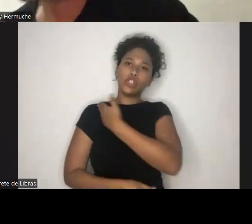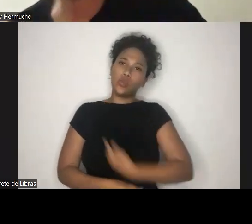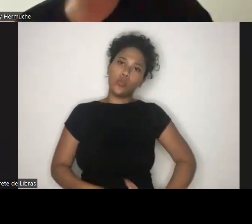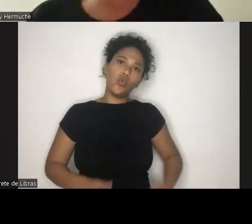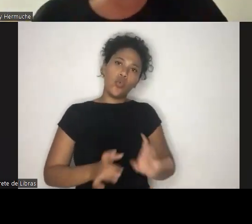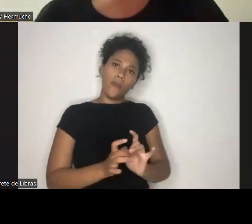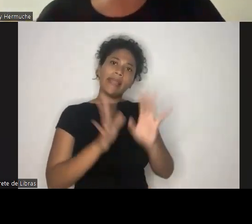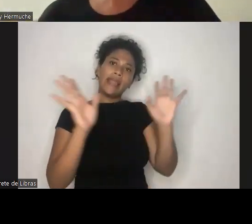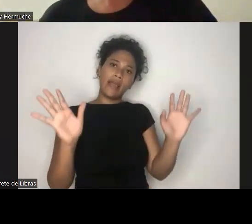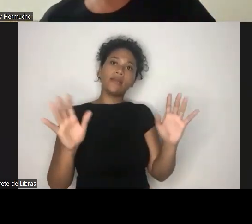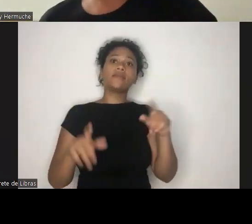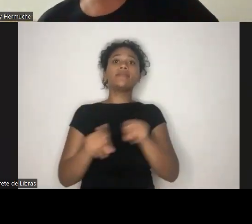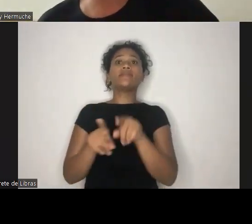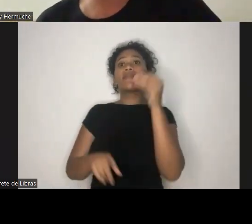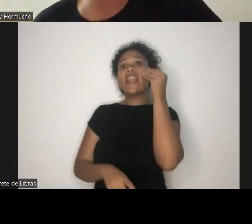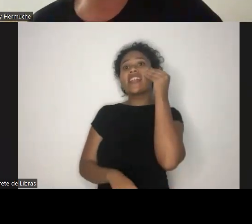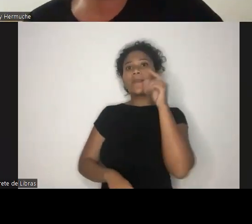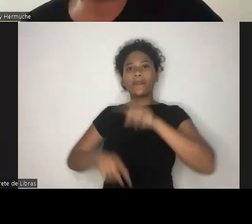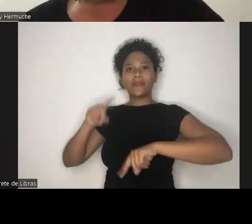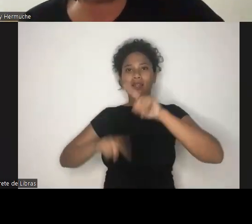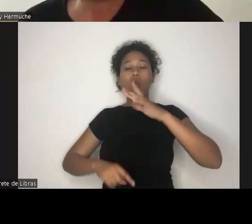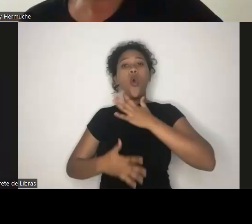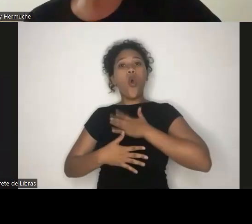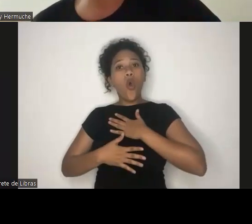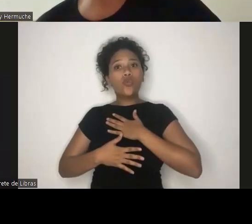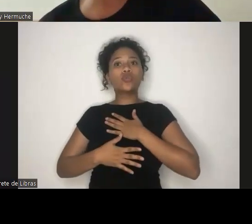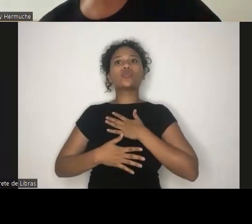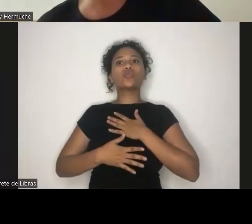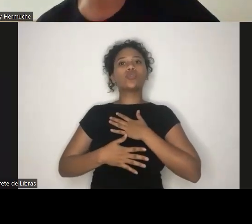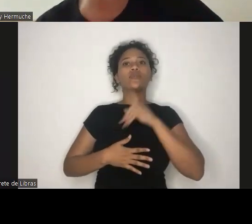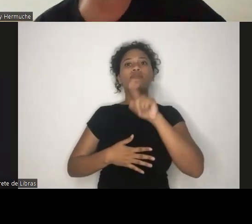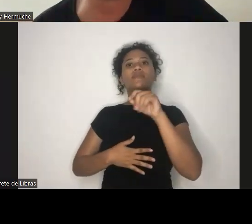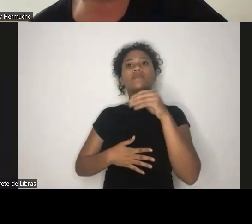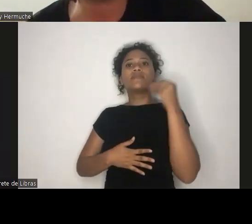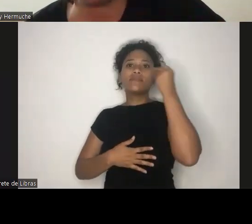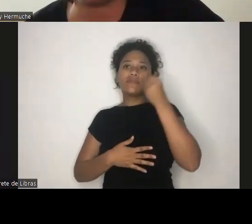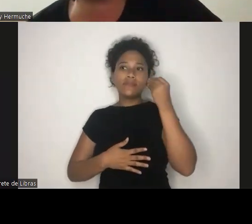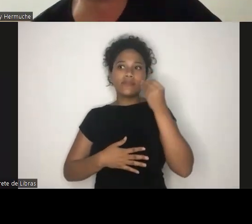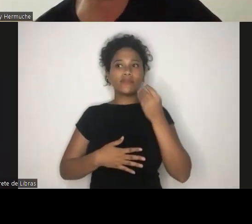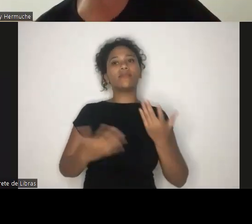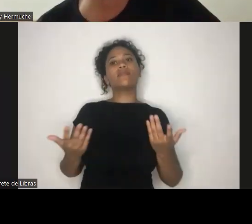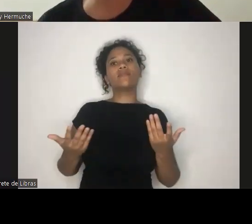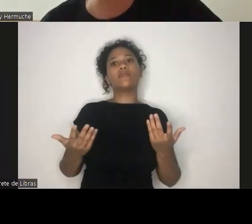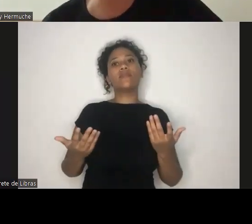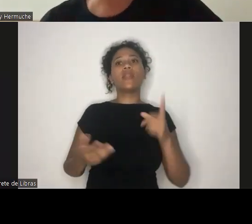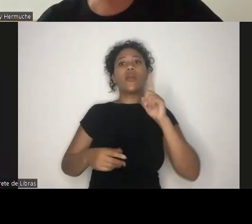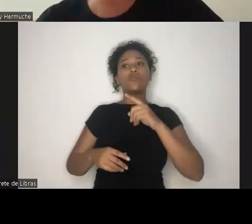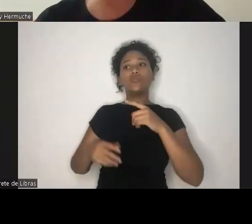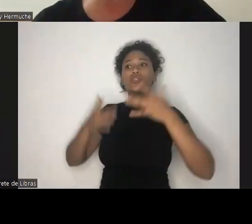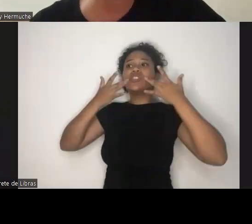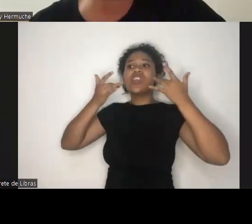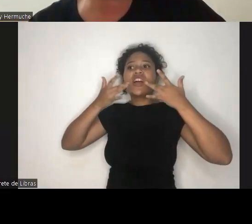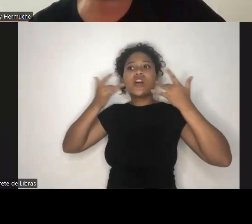um teste de material que eu gosto muito de prototipar os exercícios Então eu levo para um teatro eu ligo a luz